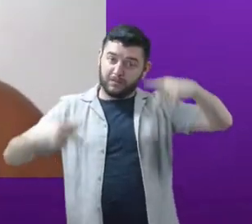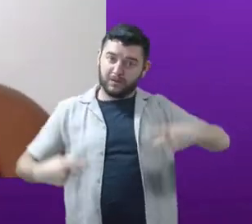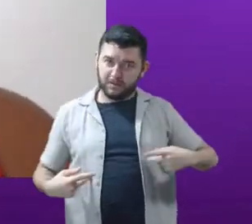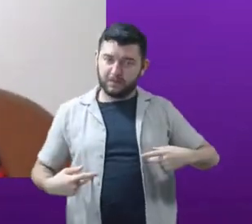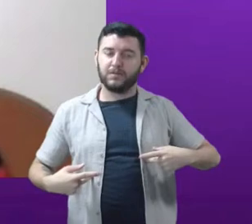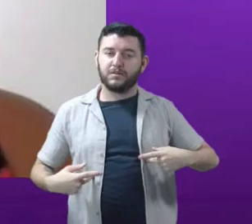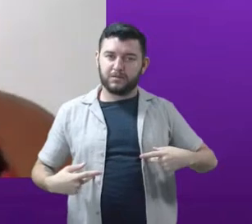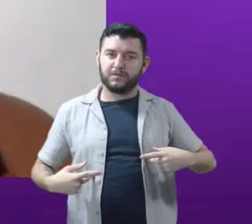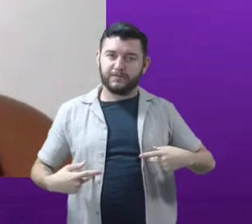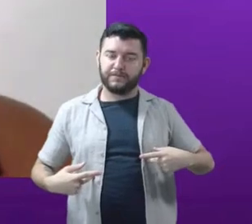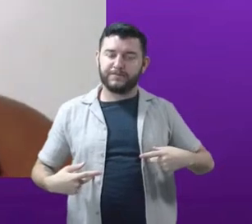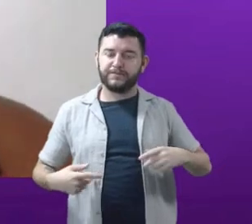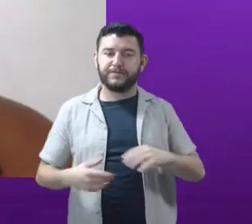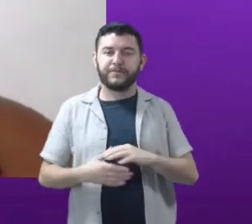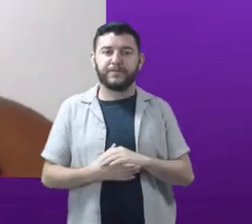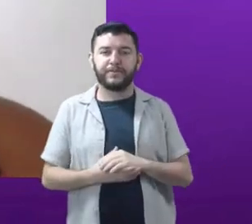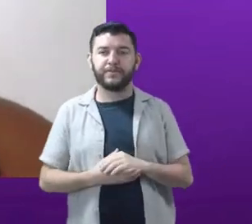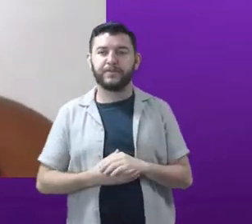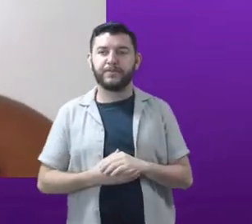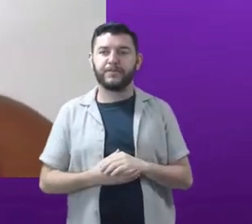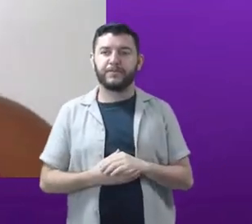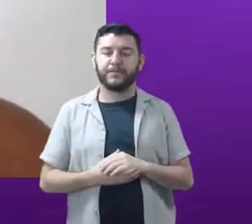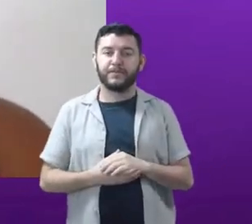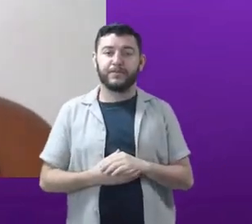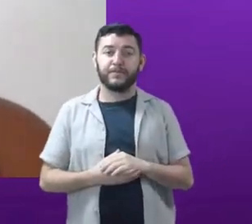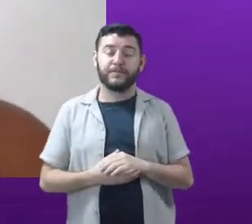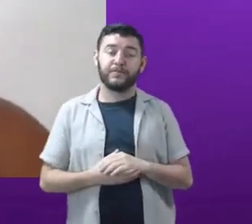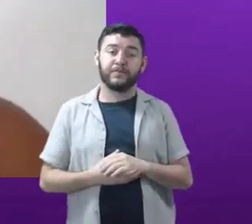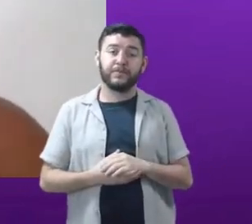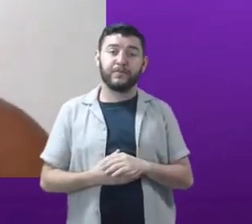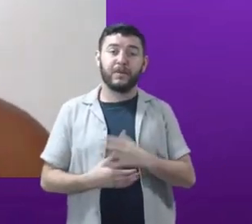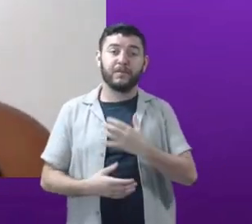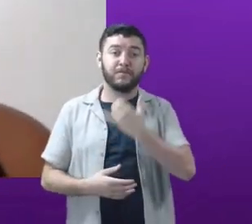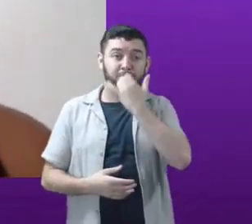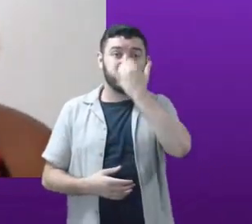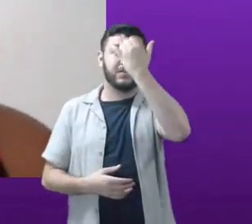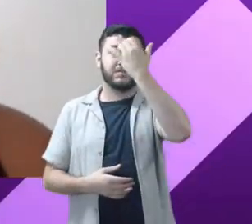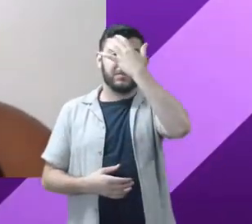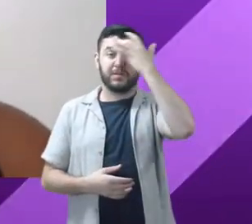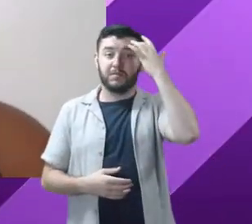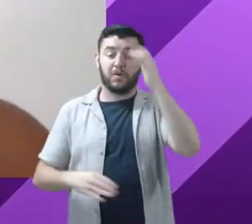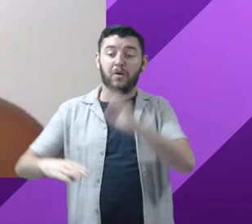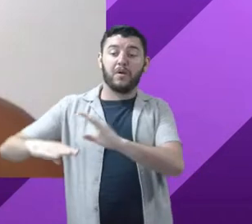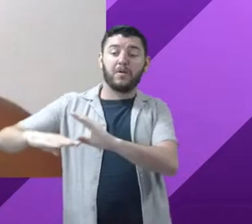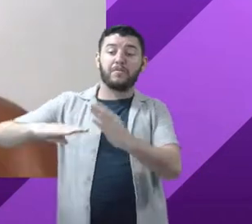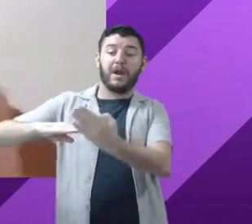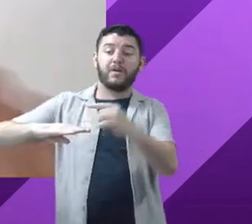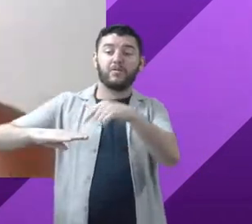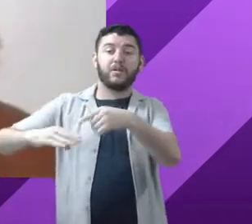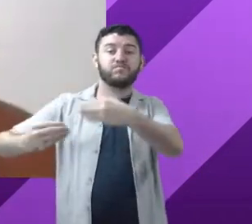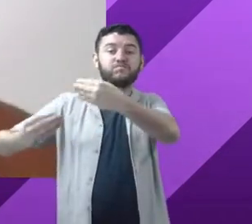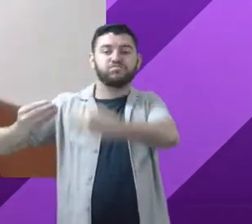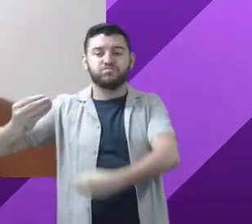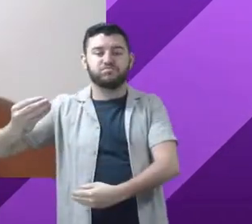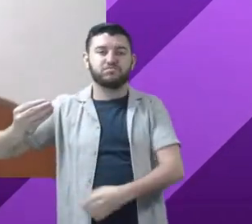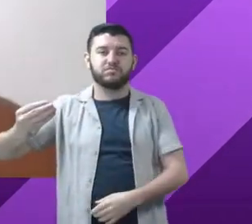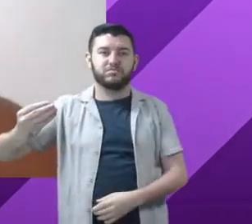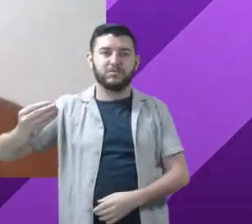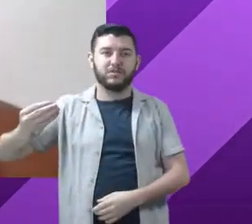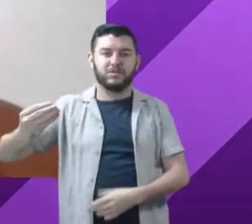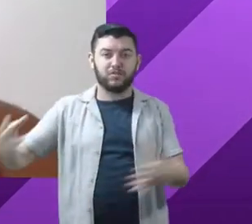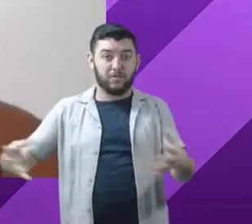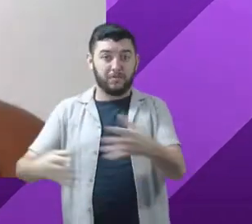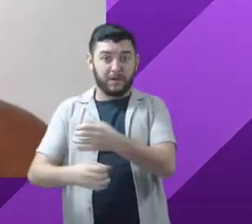Porque algumas das vítimas, né, as pessoas que moravam nos bairros afetados, né, que foram 5, na